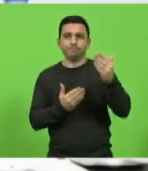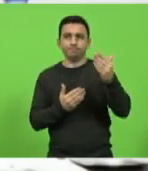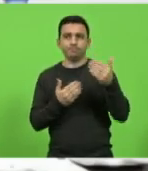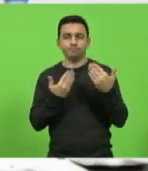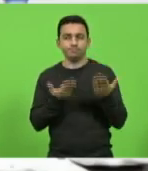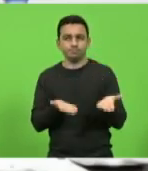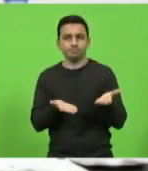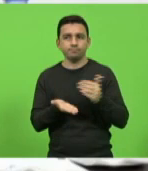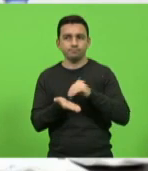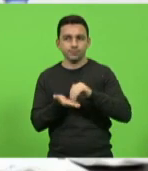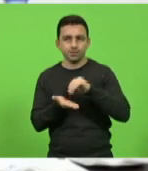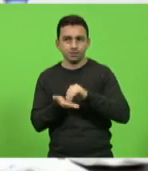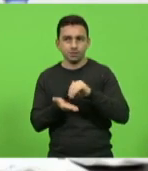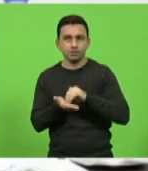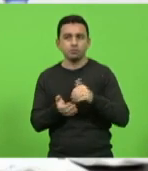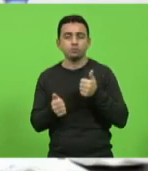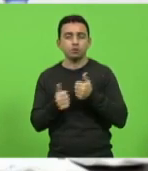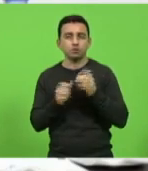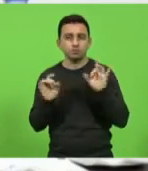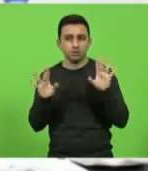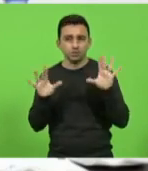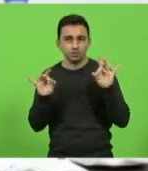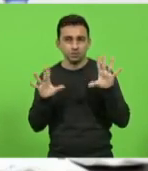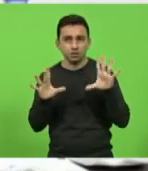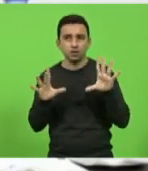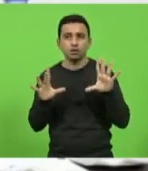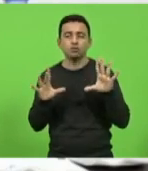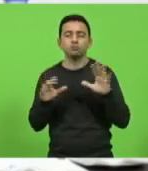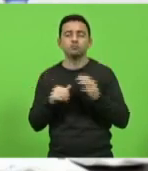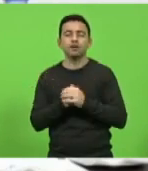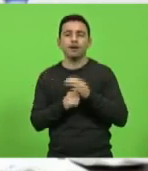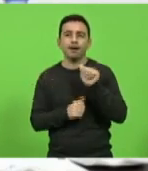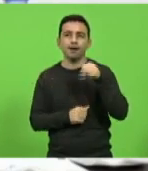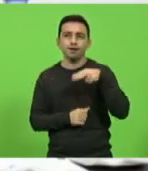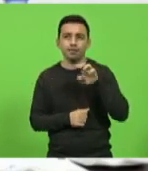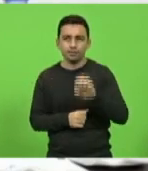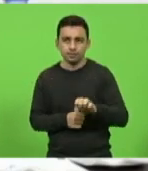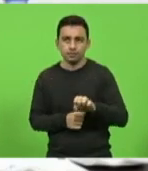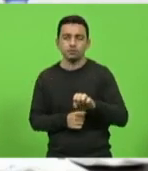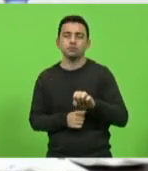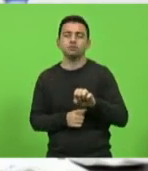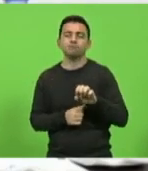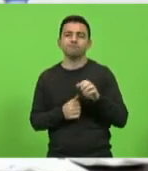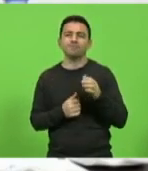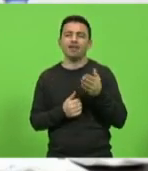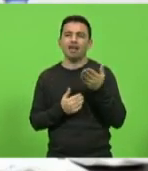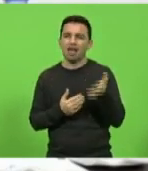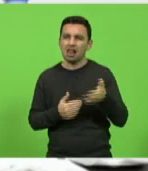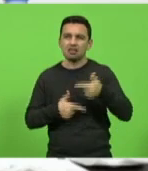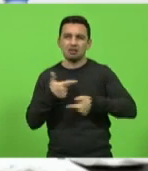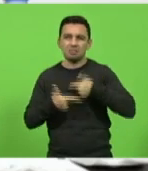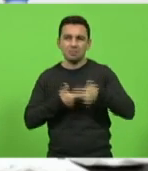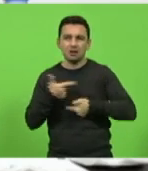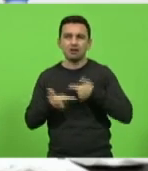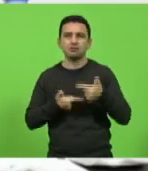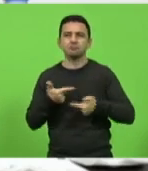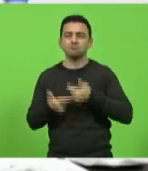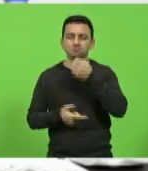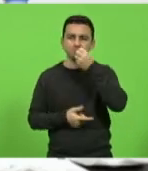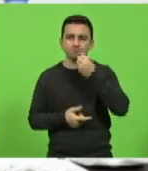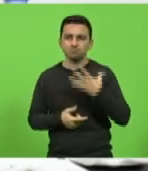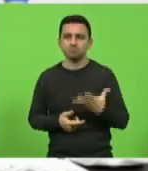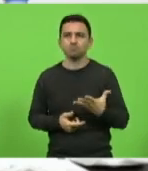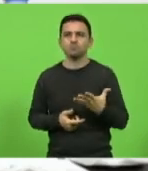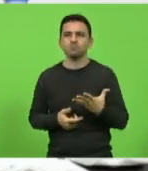secretária do tribunal especial Anne Carolina chefe pelo trabalho desenvolvido até aqui em aliás diga-se passagem